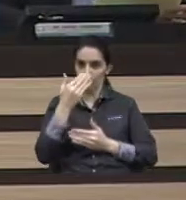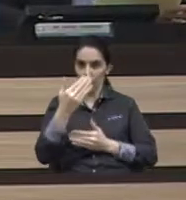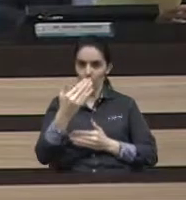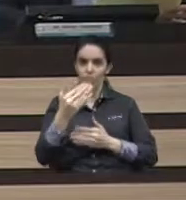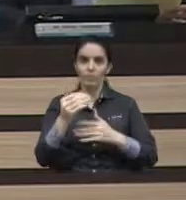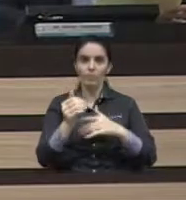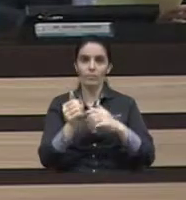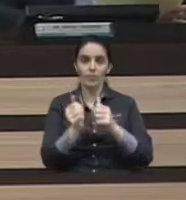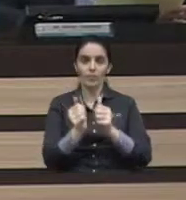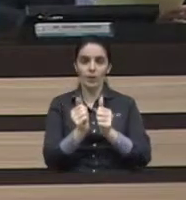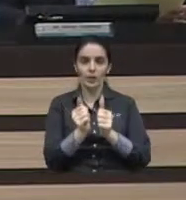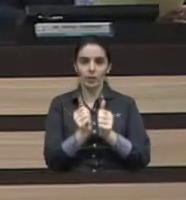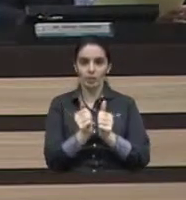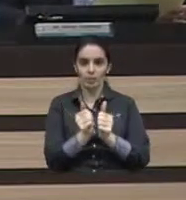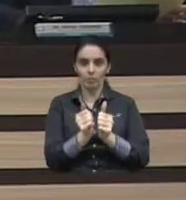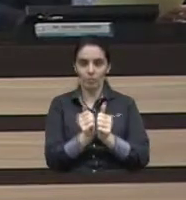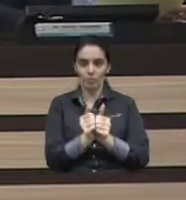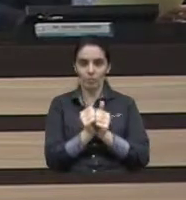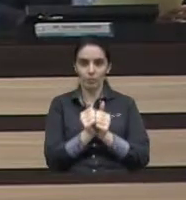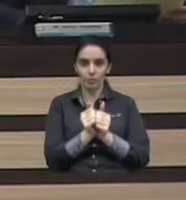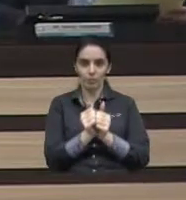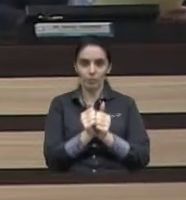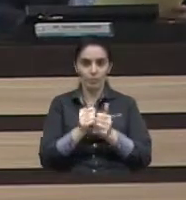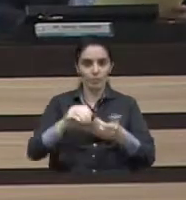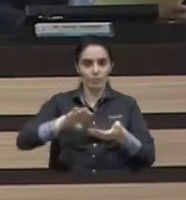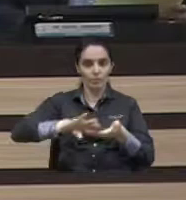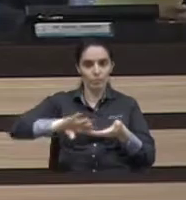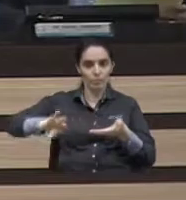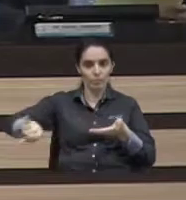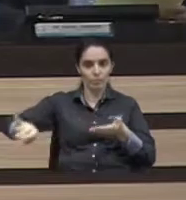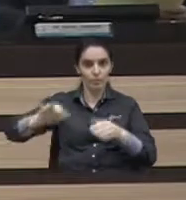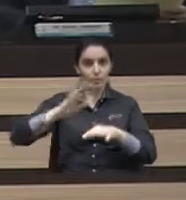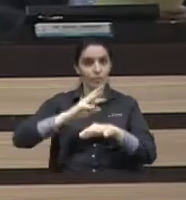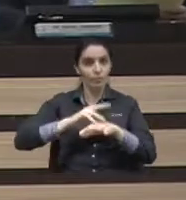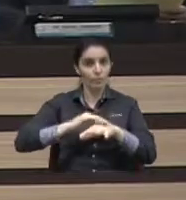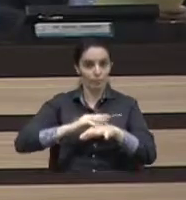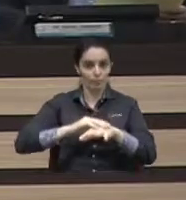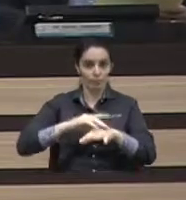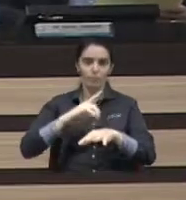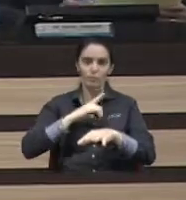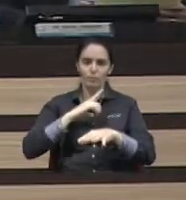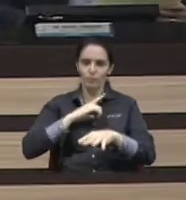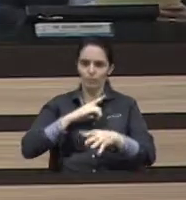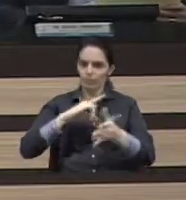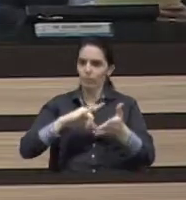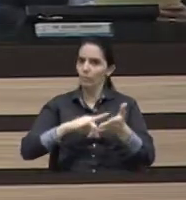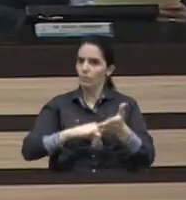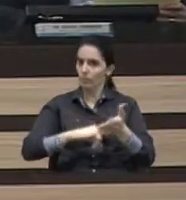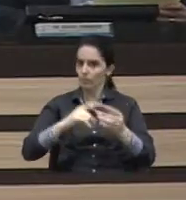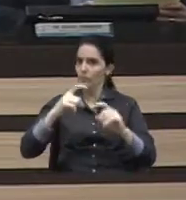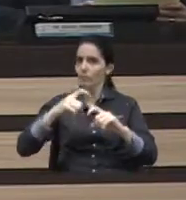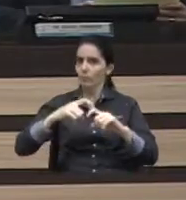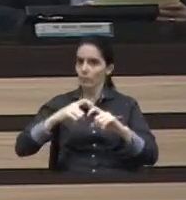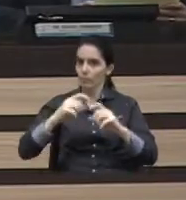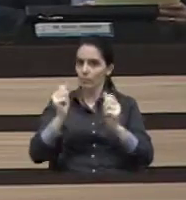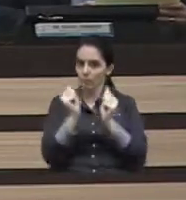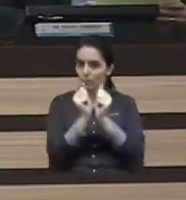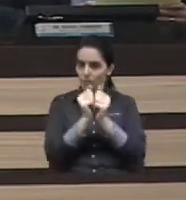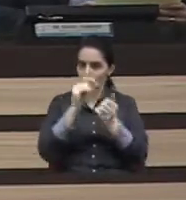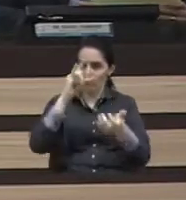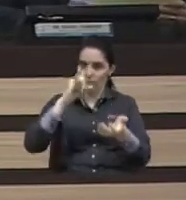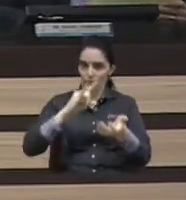a vossa excelência licença por moléstia devidamente comprovada por atestado médico, que segue em anexo ao